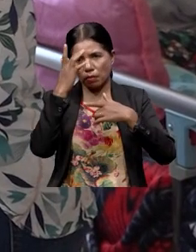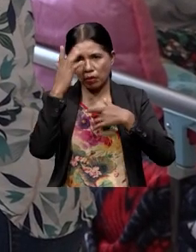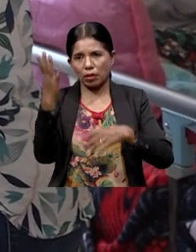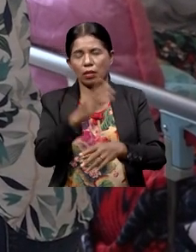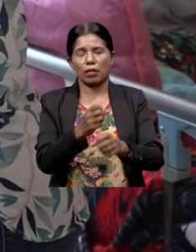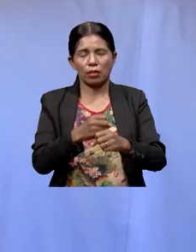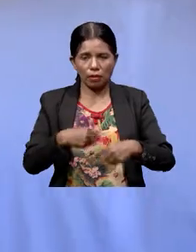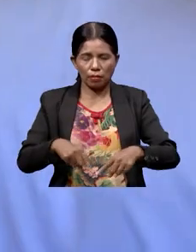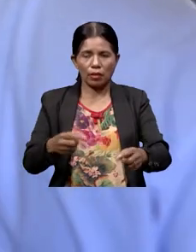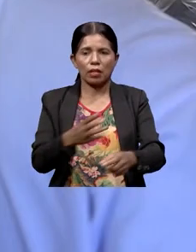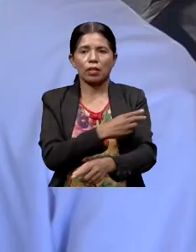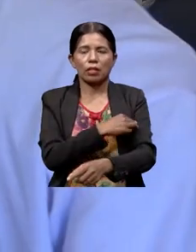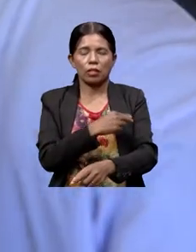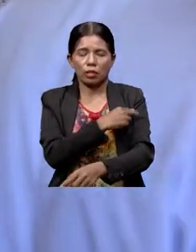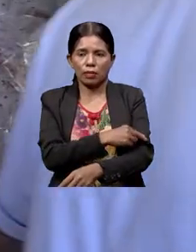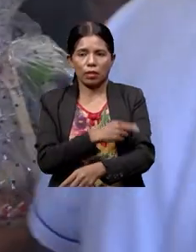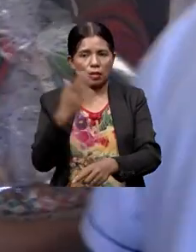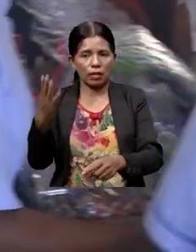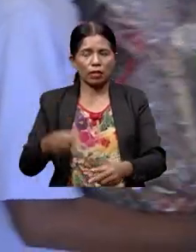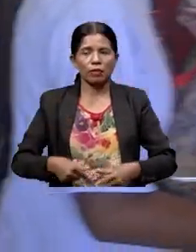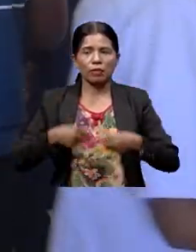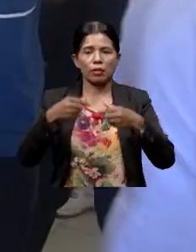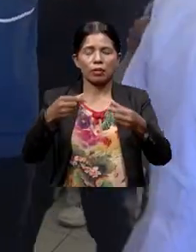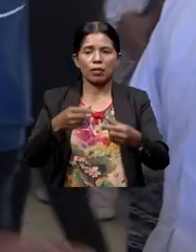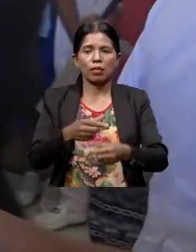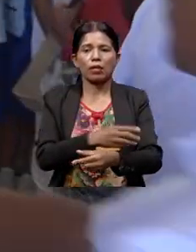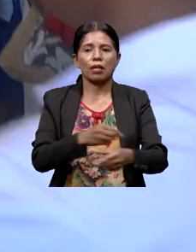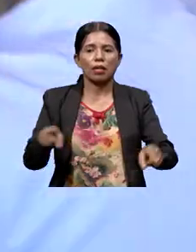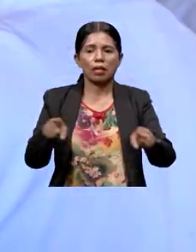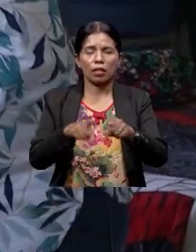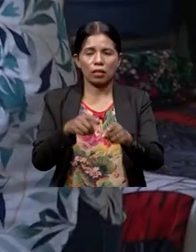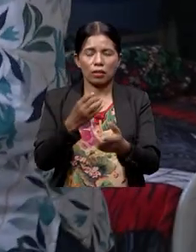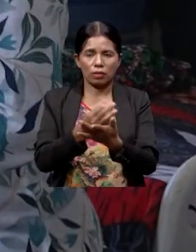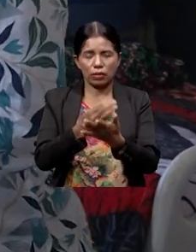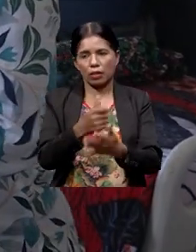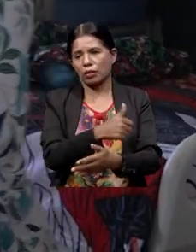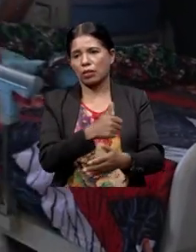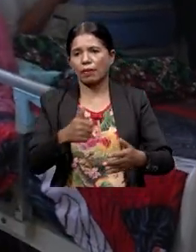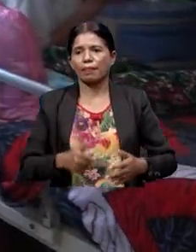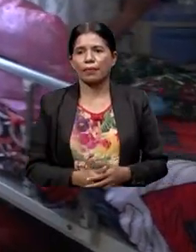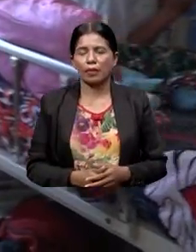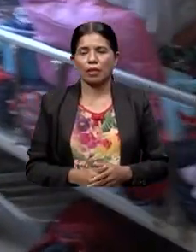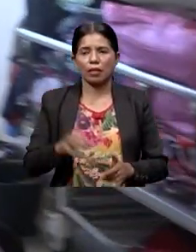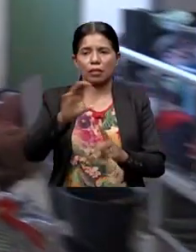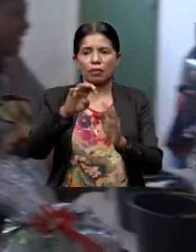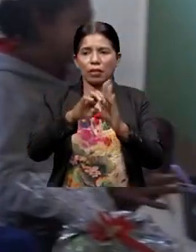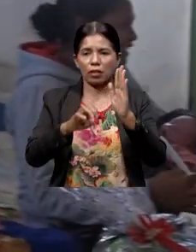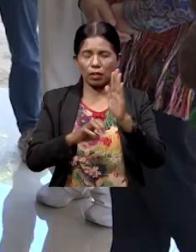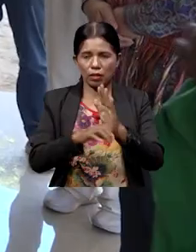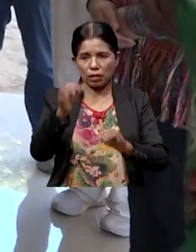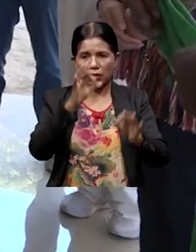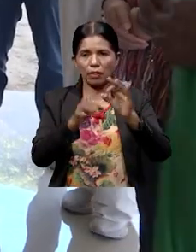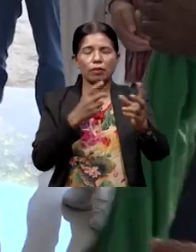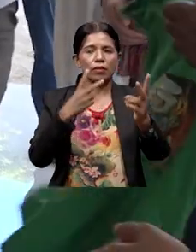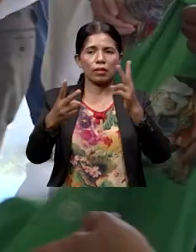macalo tratamento e ao hospital refere, nos oferece presente natal, hanesan osang no selutan. Além de nesse festado o comitiva, a visita